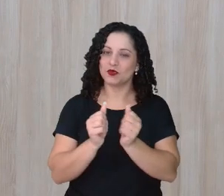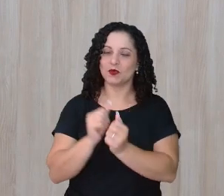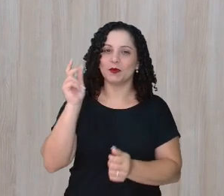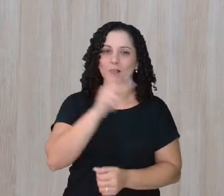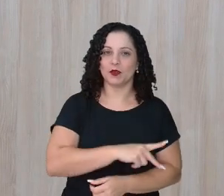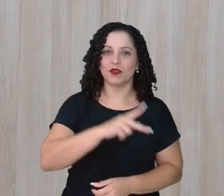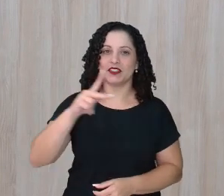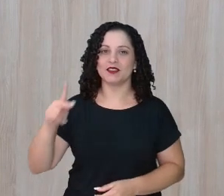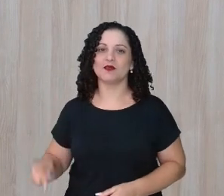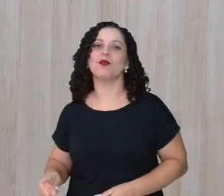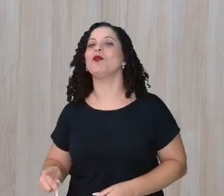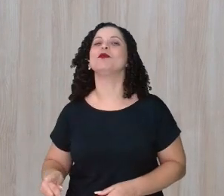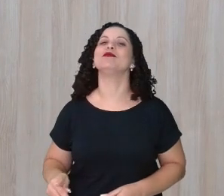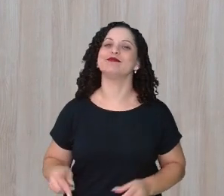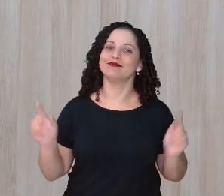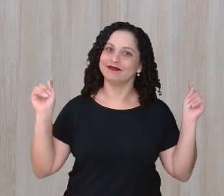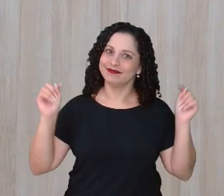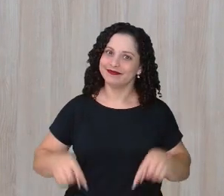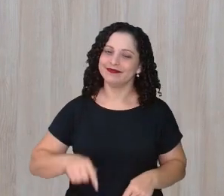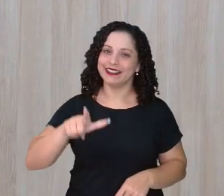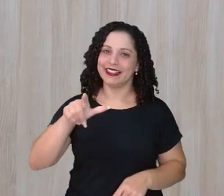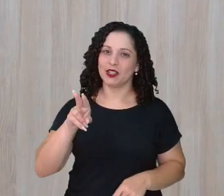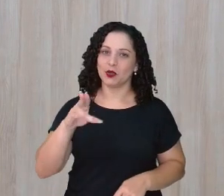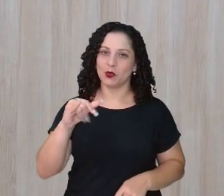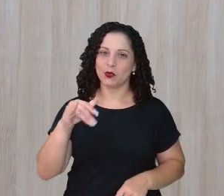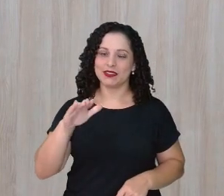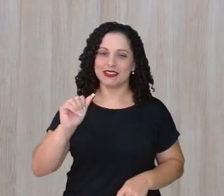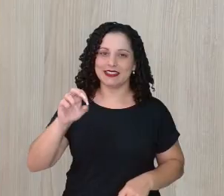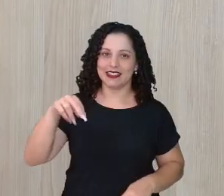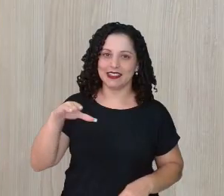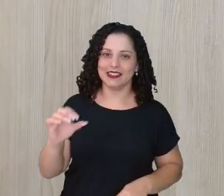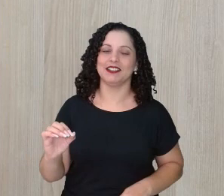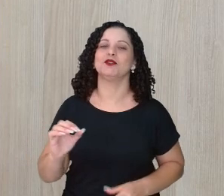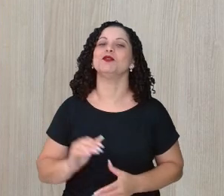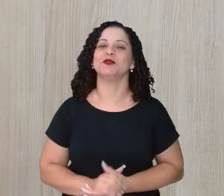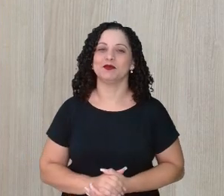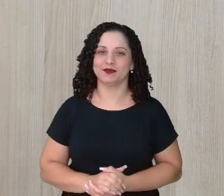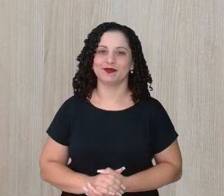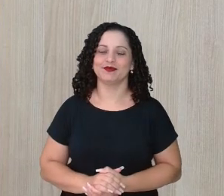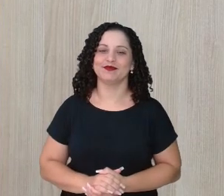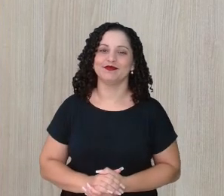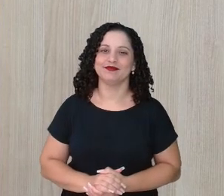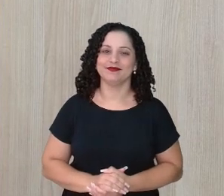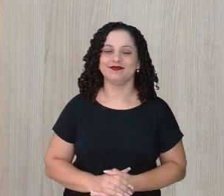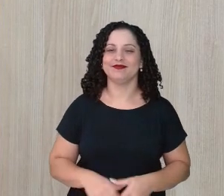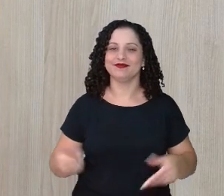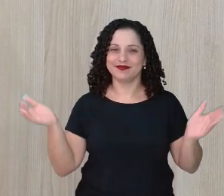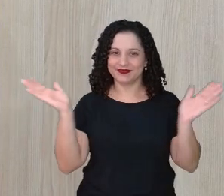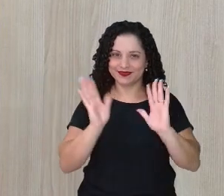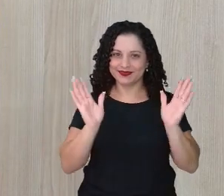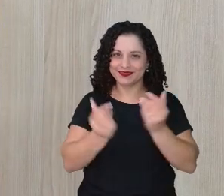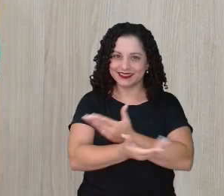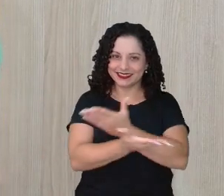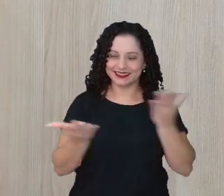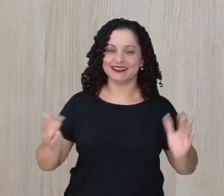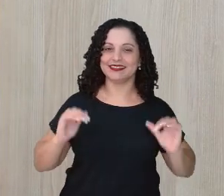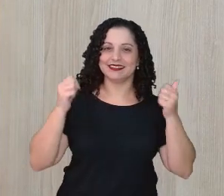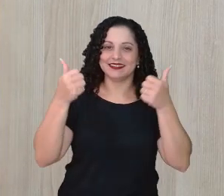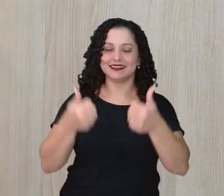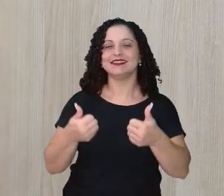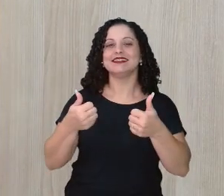professor, companheiro aqui, Luciano. Fala aí, Luciano. E aí, pessoal, tudo bom com